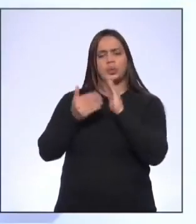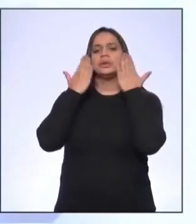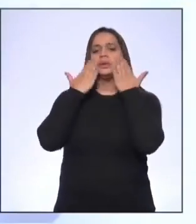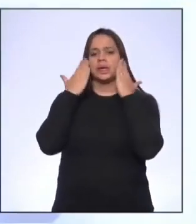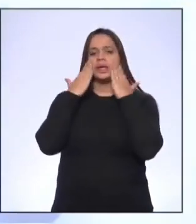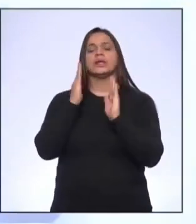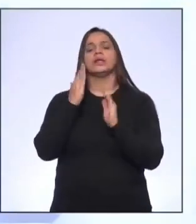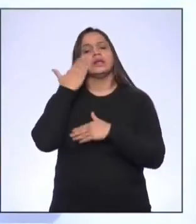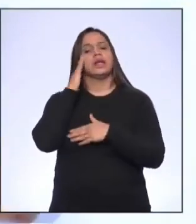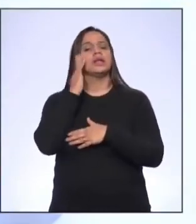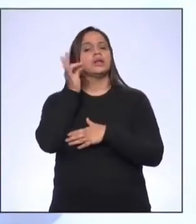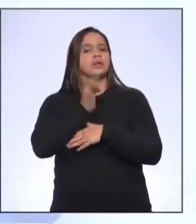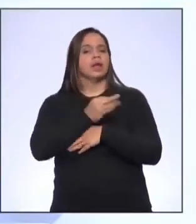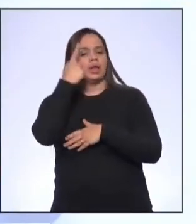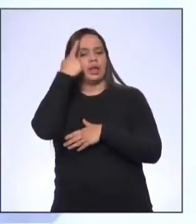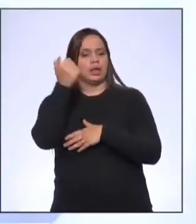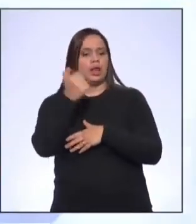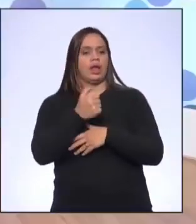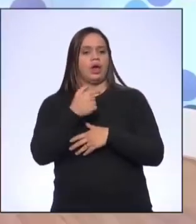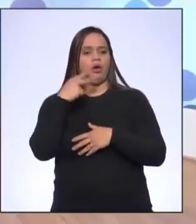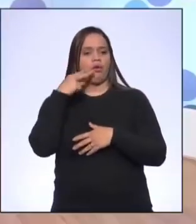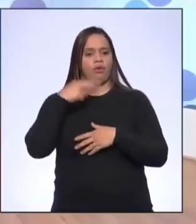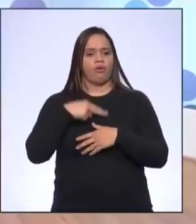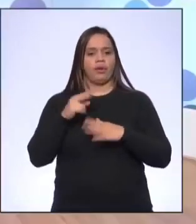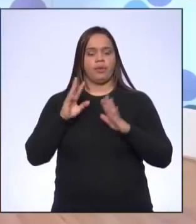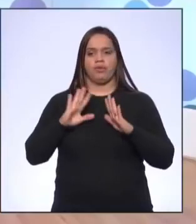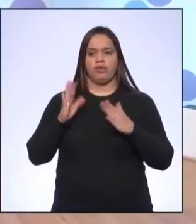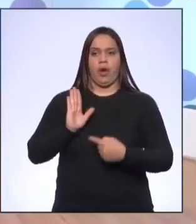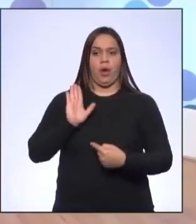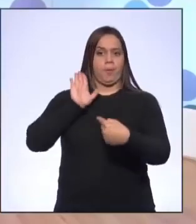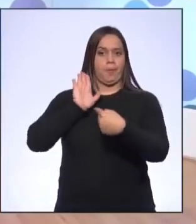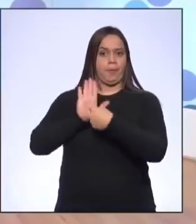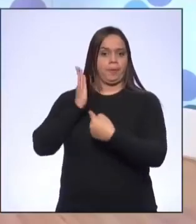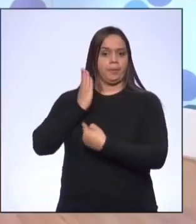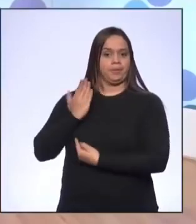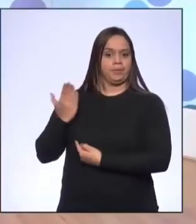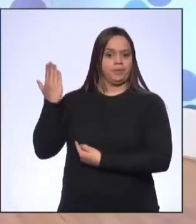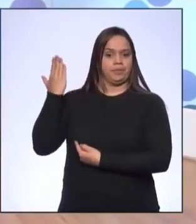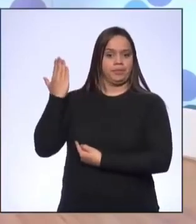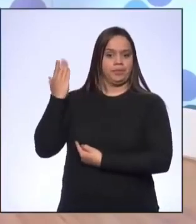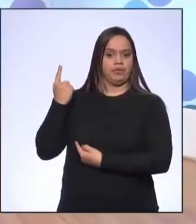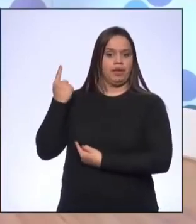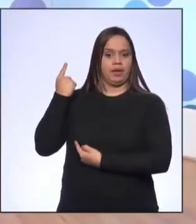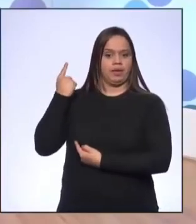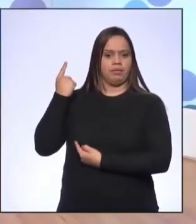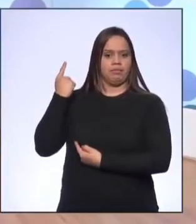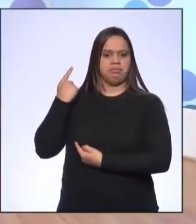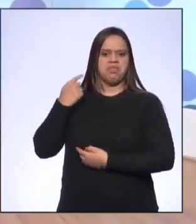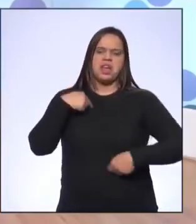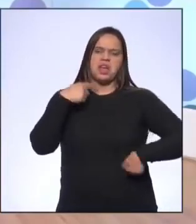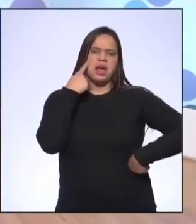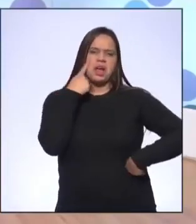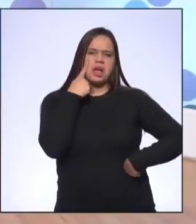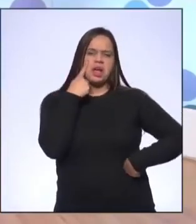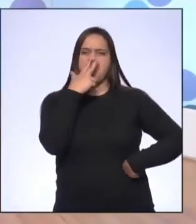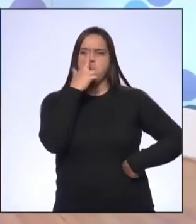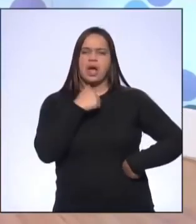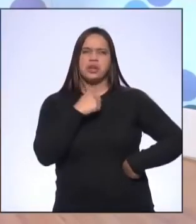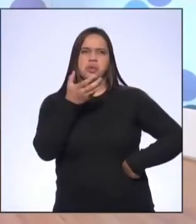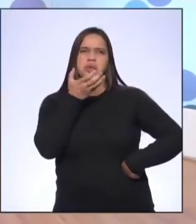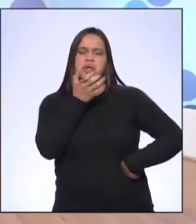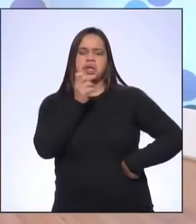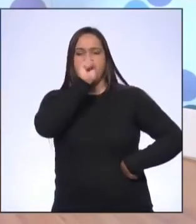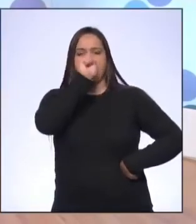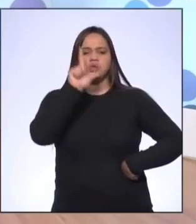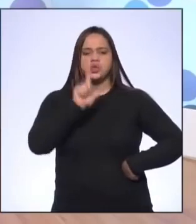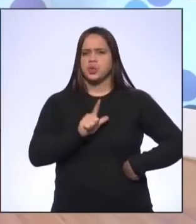olha só, eu olho aqui esse fundo, vou até me afastar um pouquinho aqui, olha só que legal. Esse fundo aqui, eu acho que eu poderia mudar a cor. Vai ser um fundo azul, um fundo